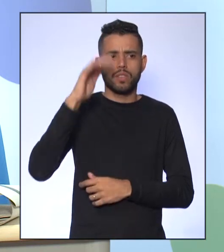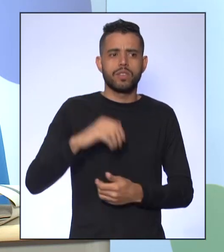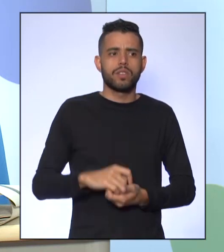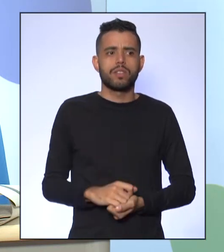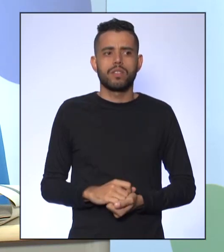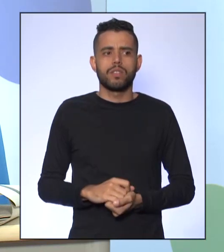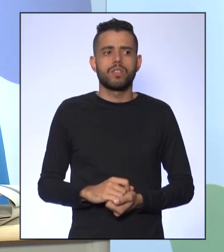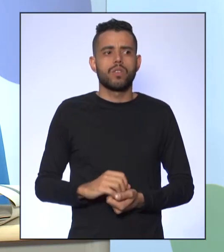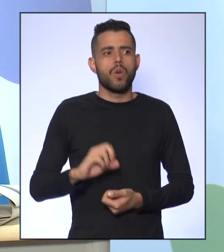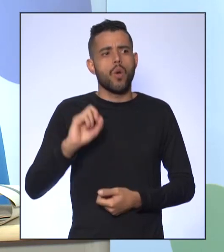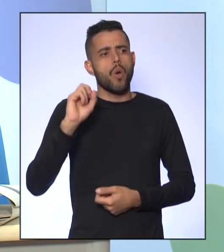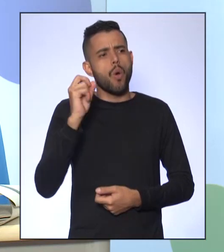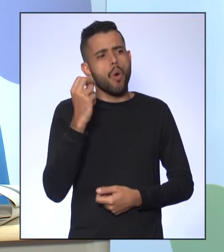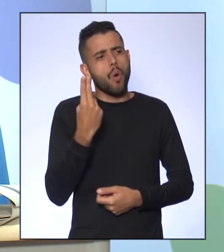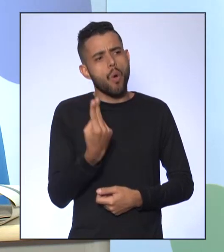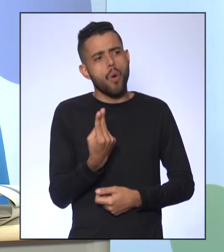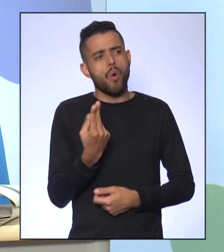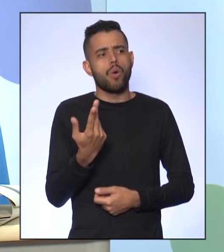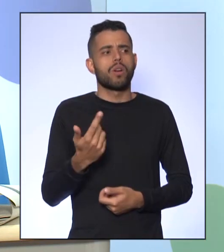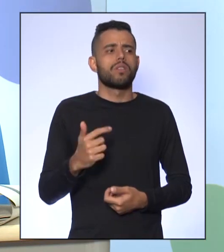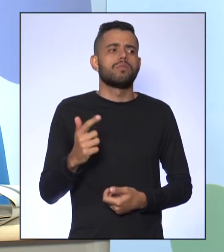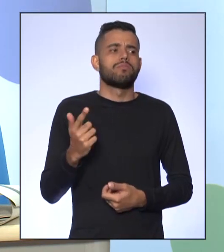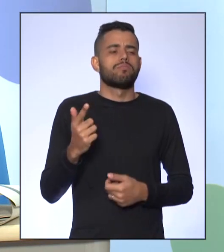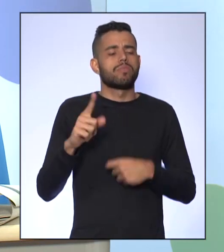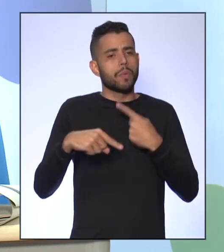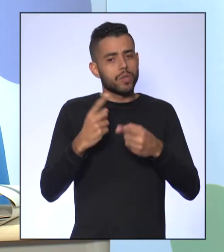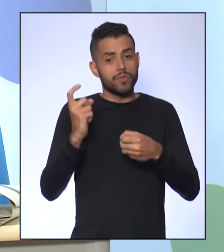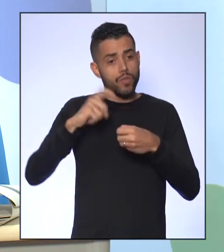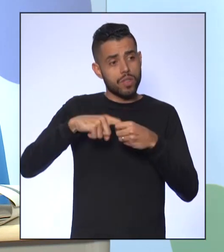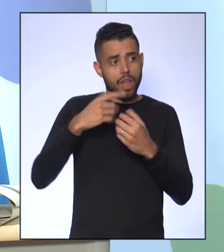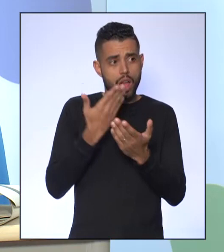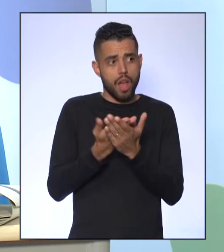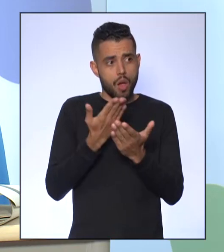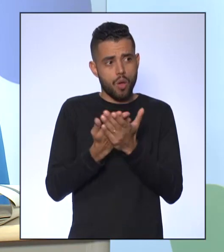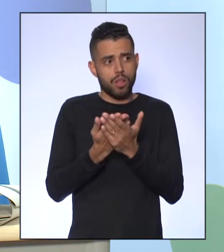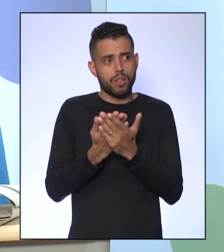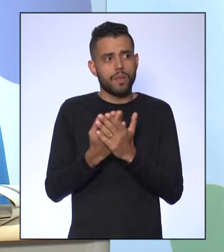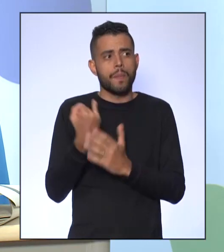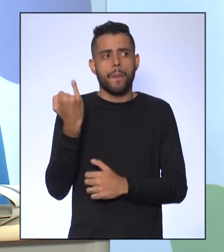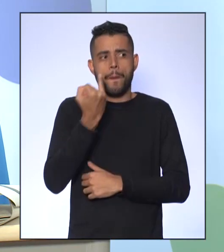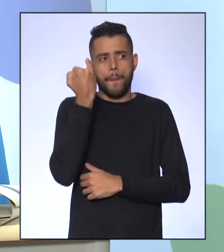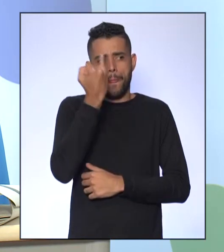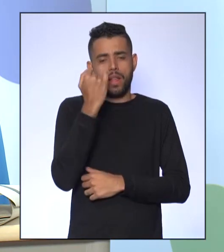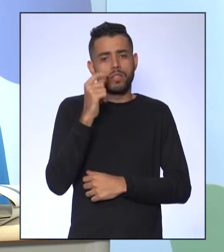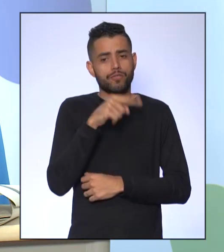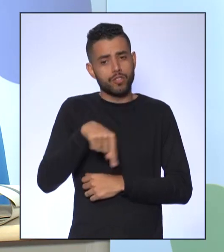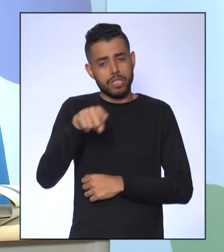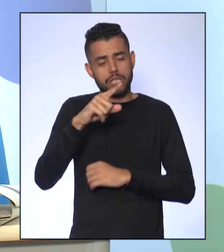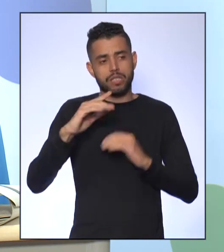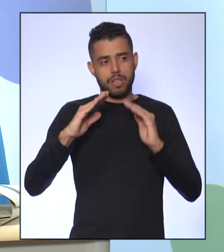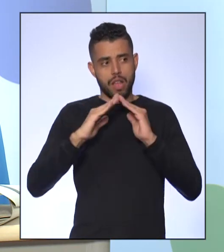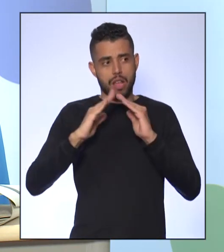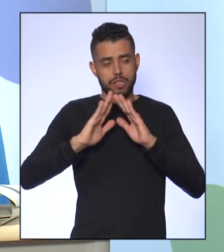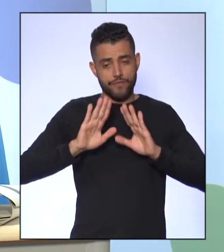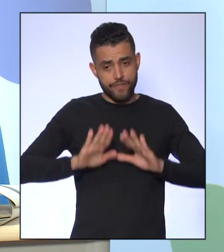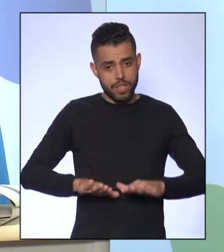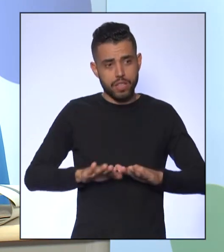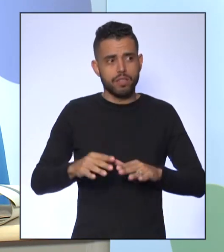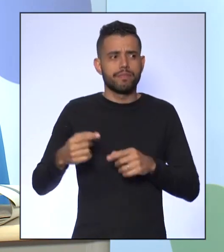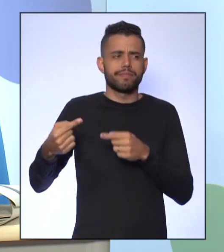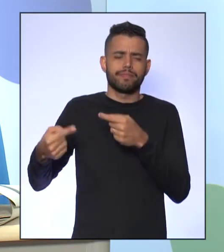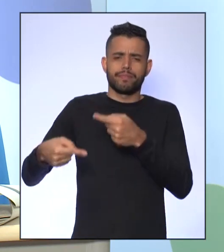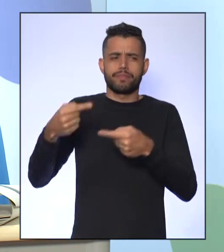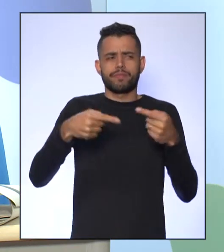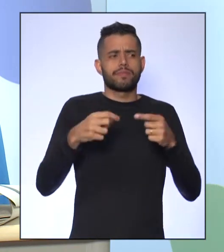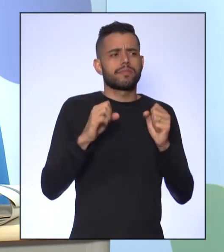possível, ou quando voltar às aulas, né? É importante que vocês fiquem em casa, né? E que o debate possa ser